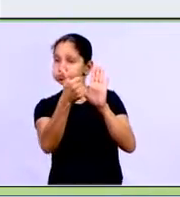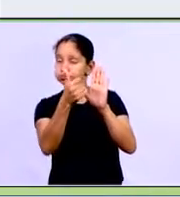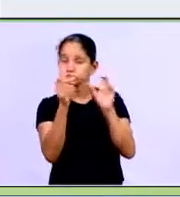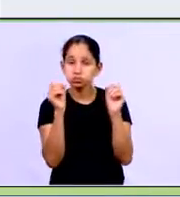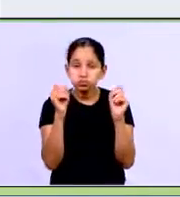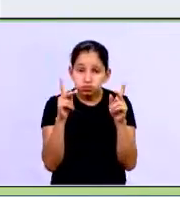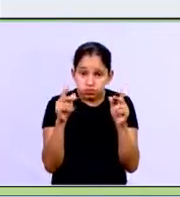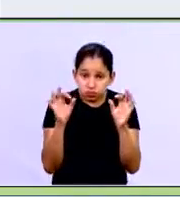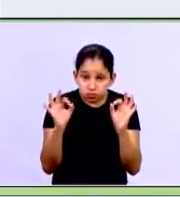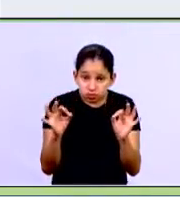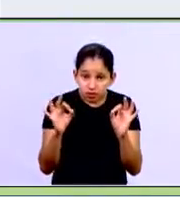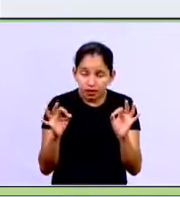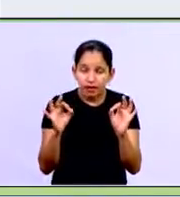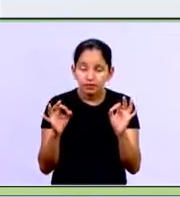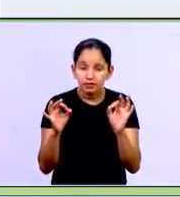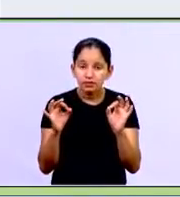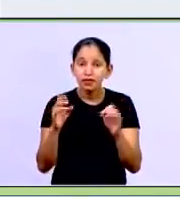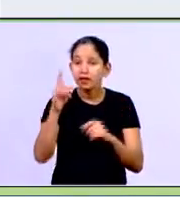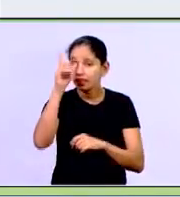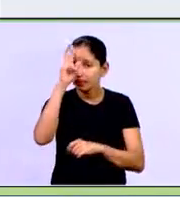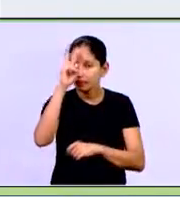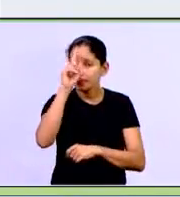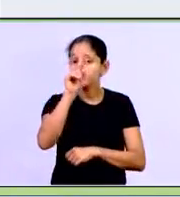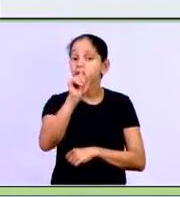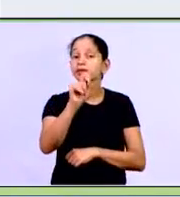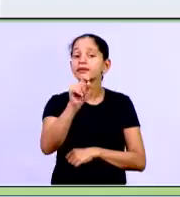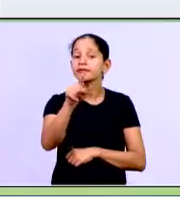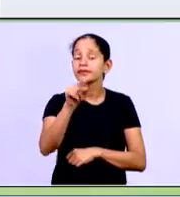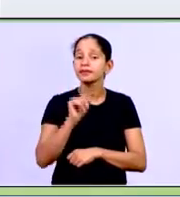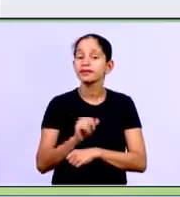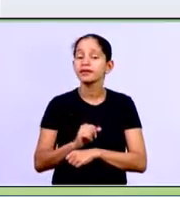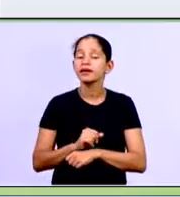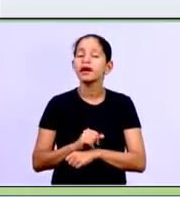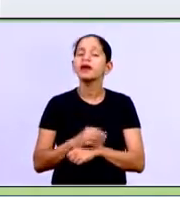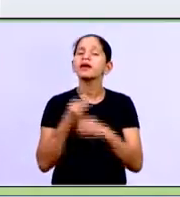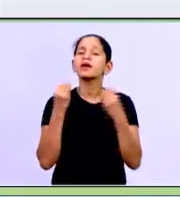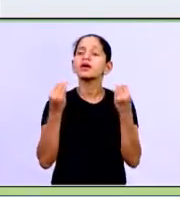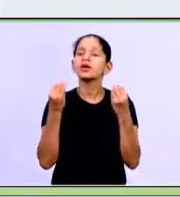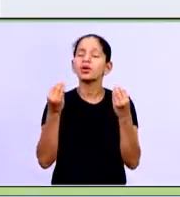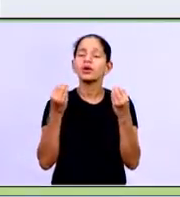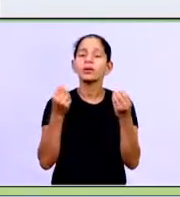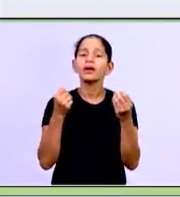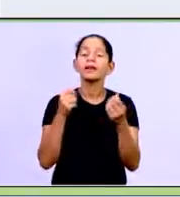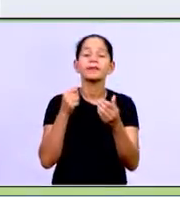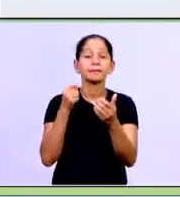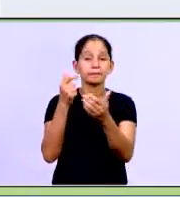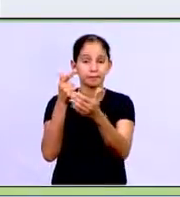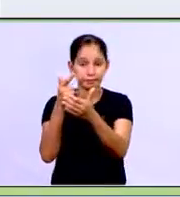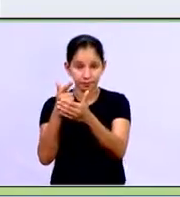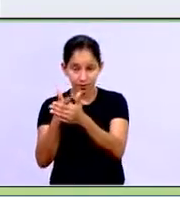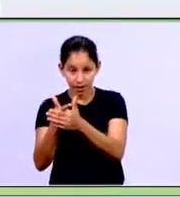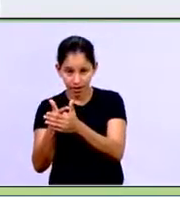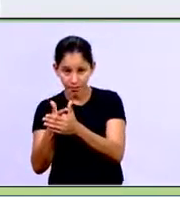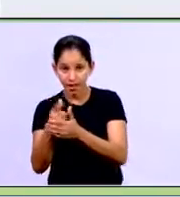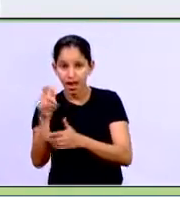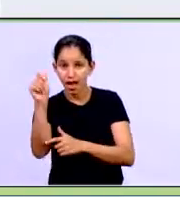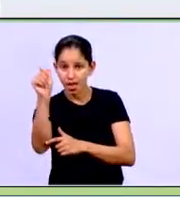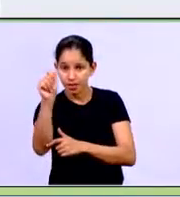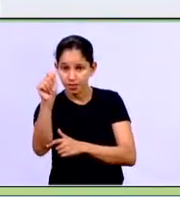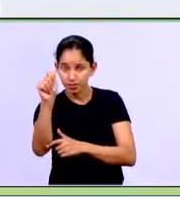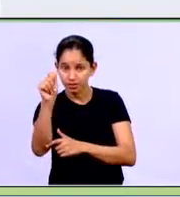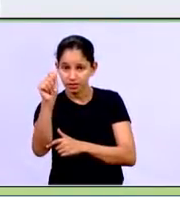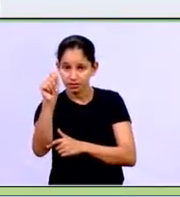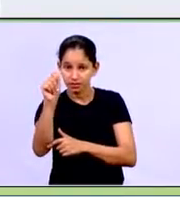Ok? Só para ver se os nossos alunos lembram, né, Rafael? Como é que é feito o pagamento? Pagamento é feito da amortização mais